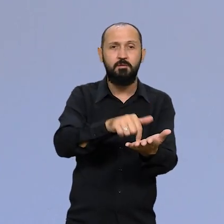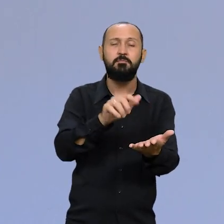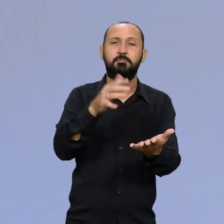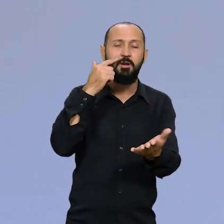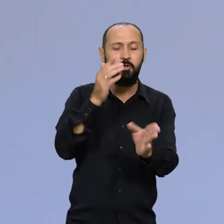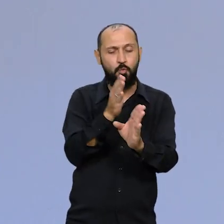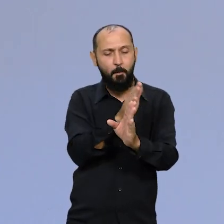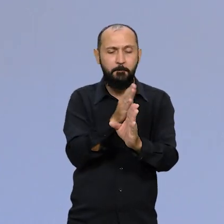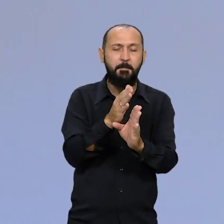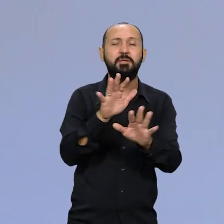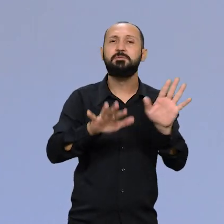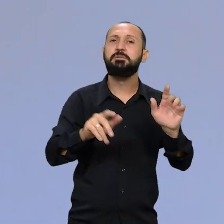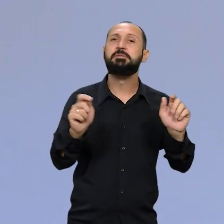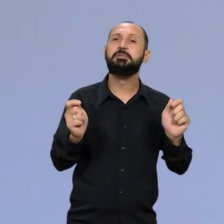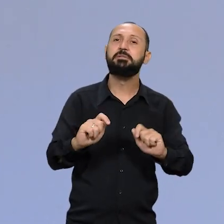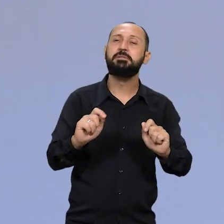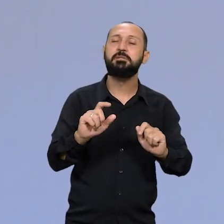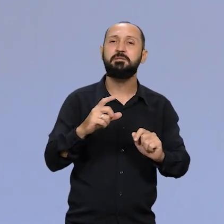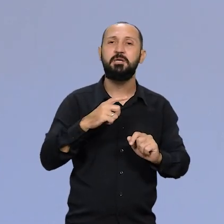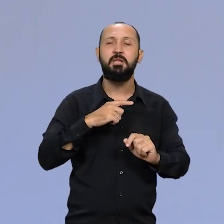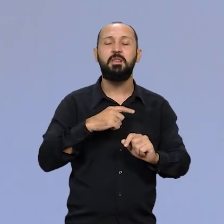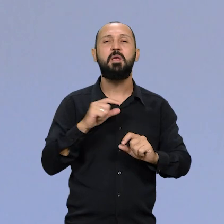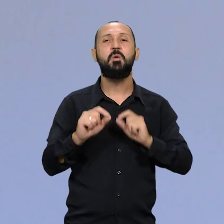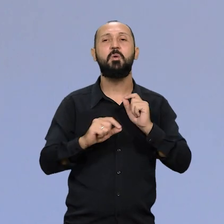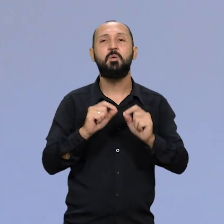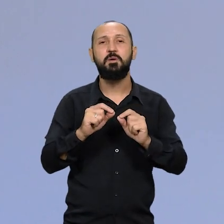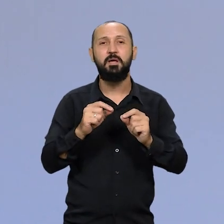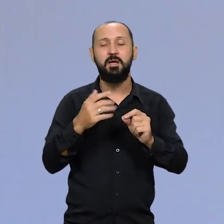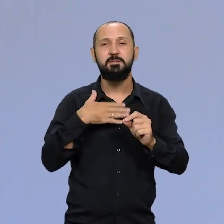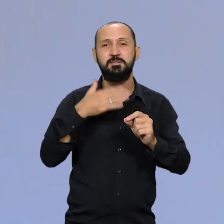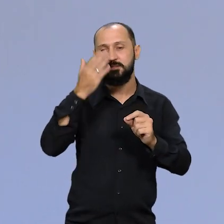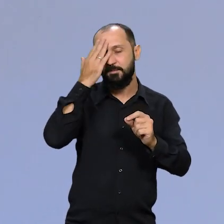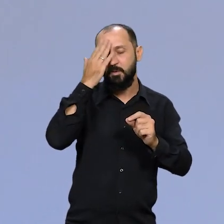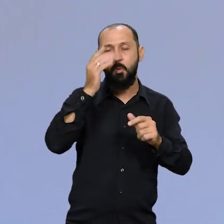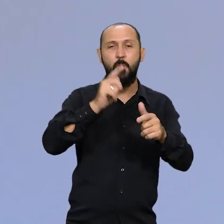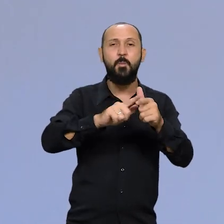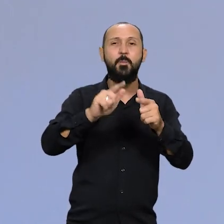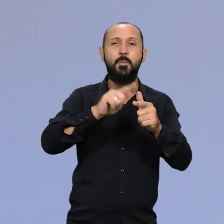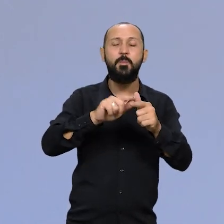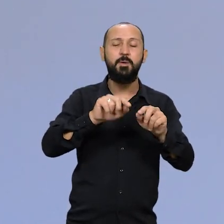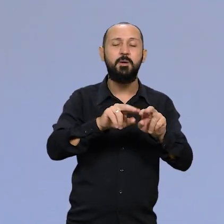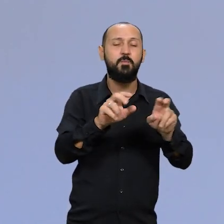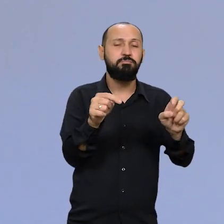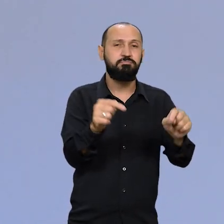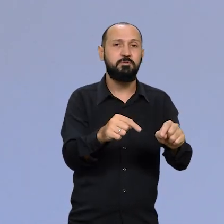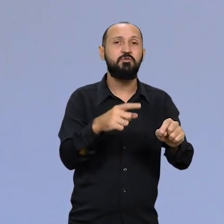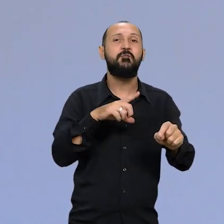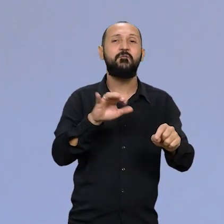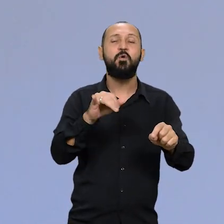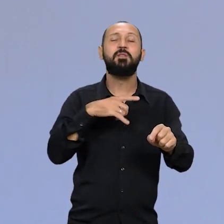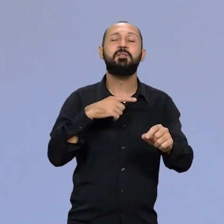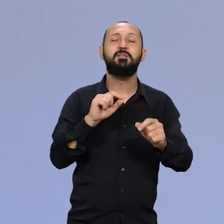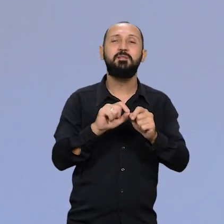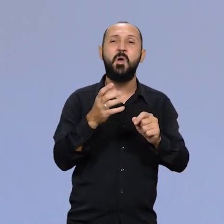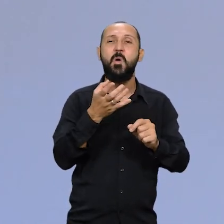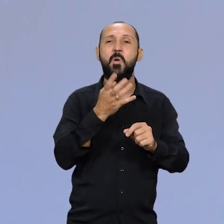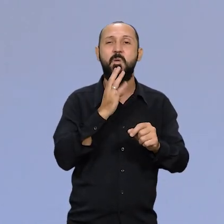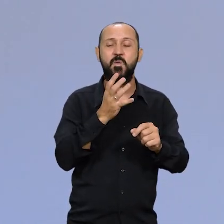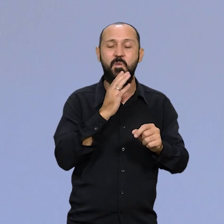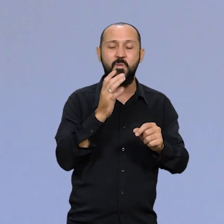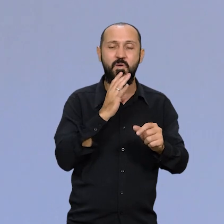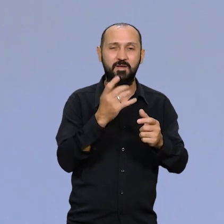Radamés. Olá, doutora Luana Ruiz. Prazer imenso receber a senhora aqui em nosso programa, né? Abrilhantando essa discussão tão importante para o Brasil.